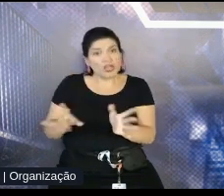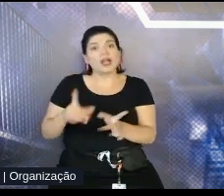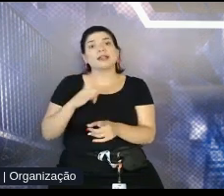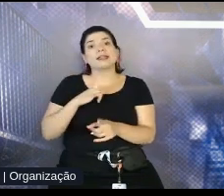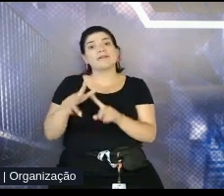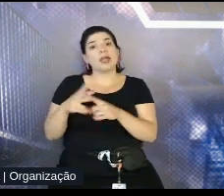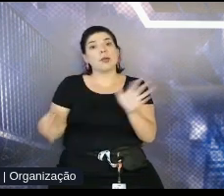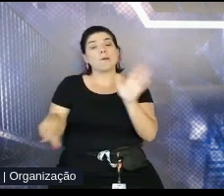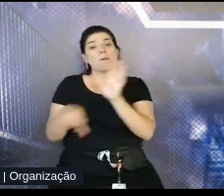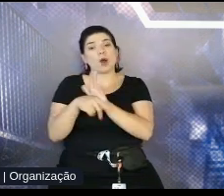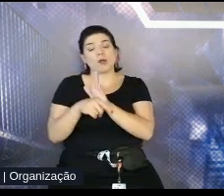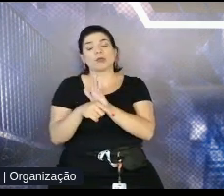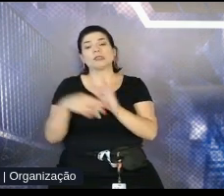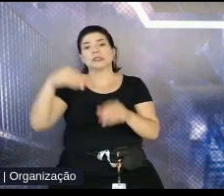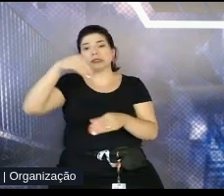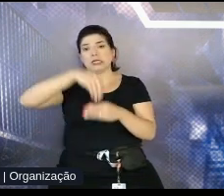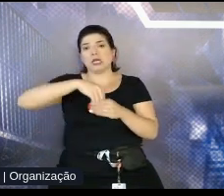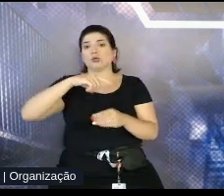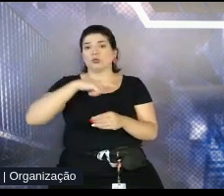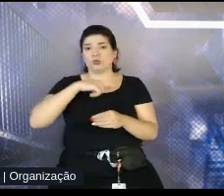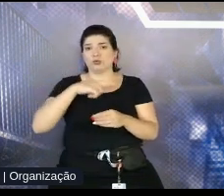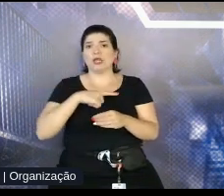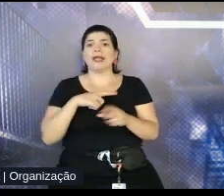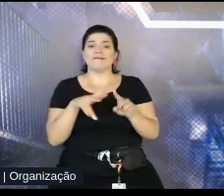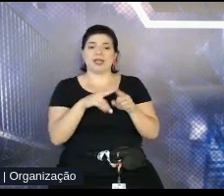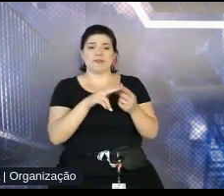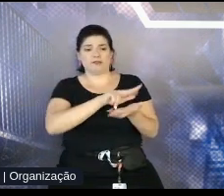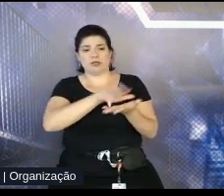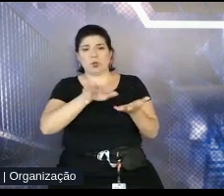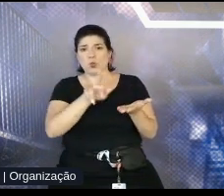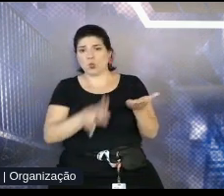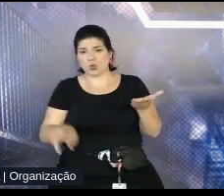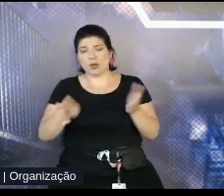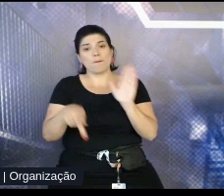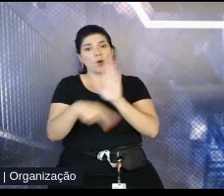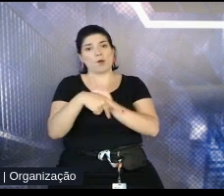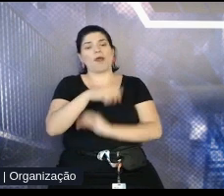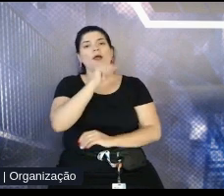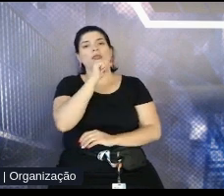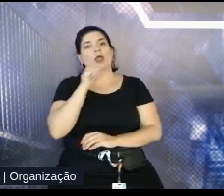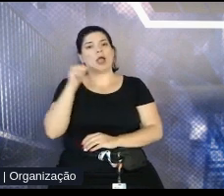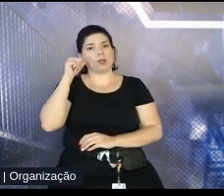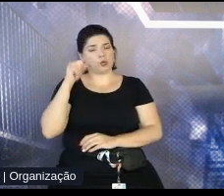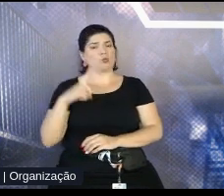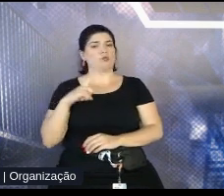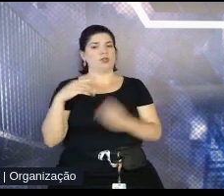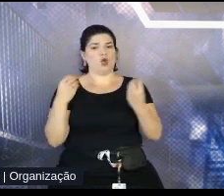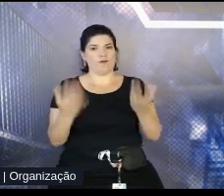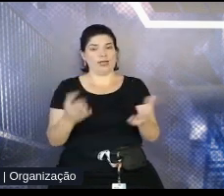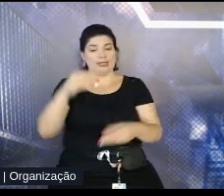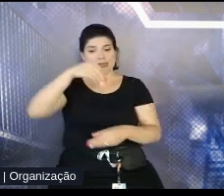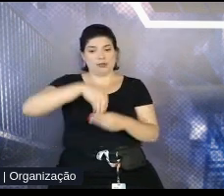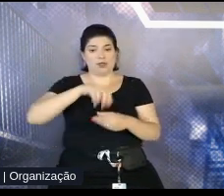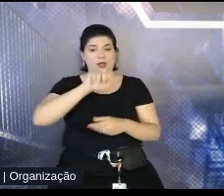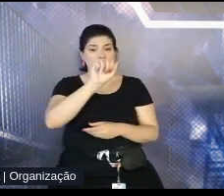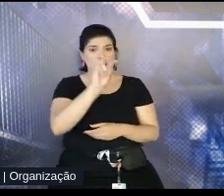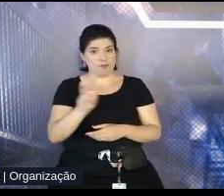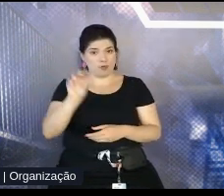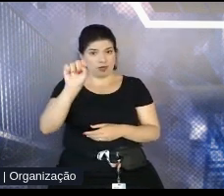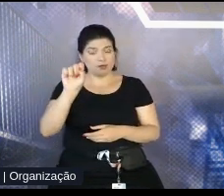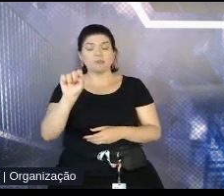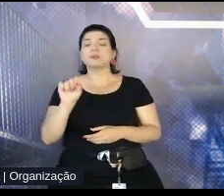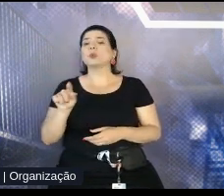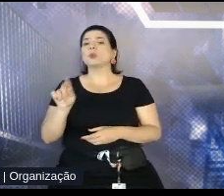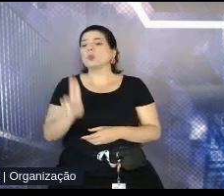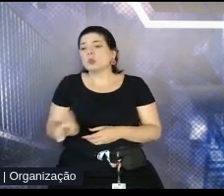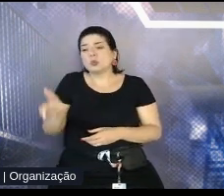do suíte, já faz parte do conjunto de ferramentarias que a Amazon oferta hoje dentro da AWS e que a gente simplesmente fez